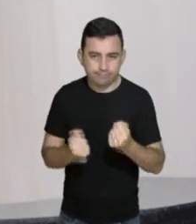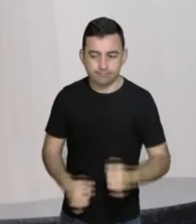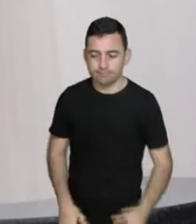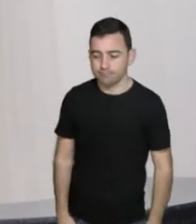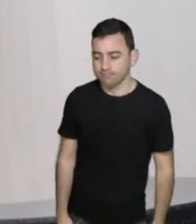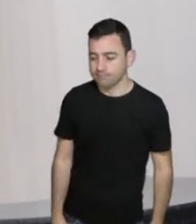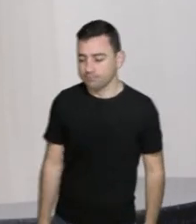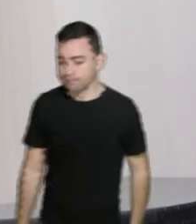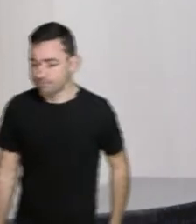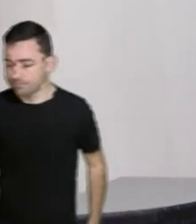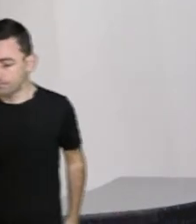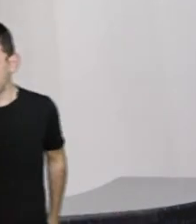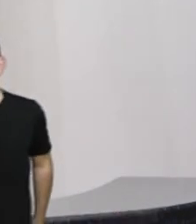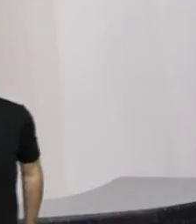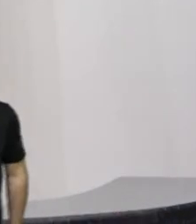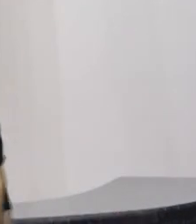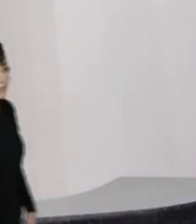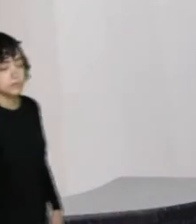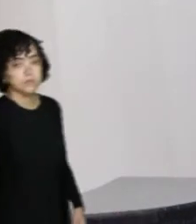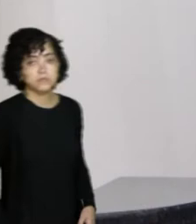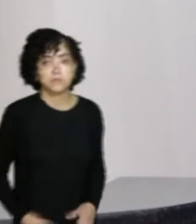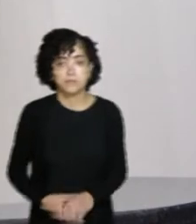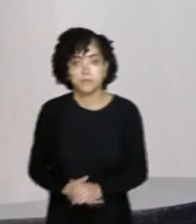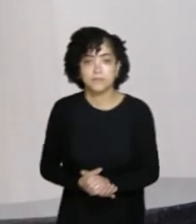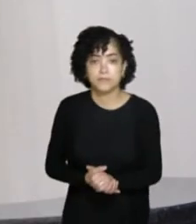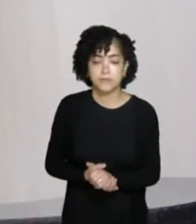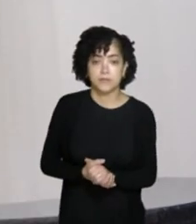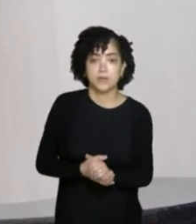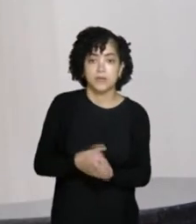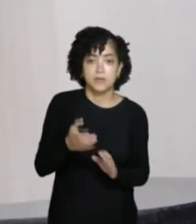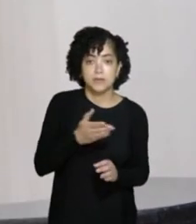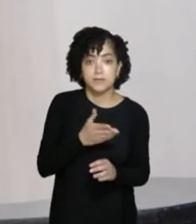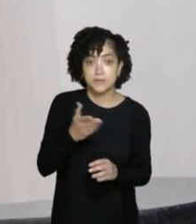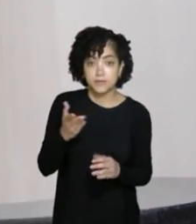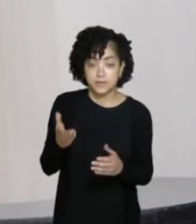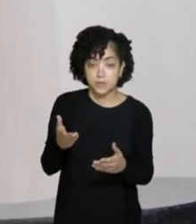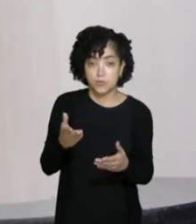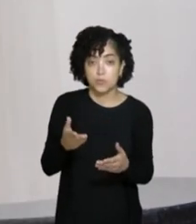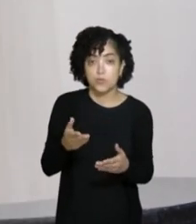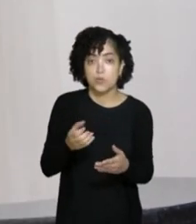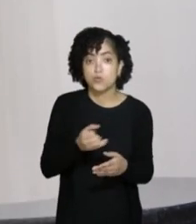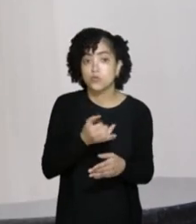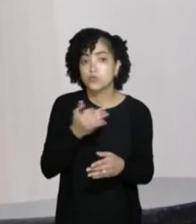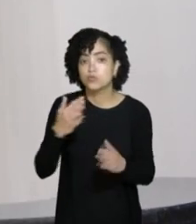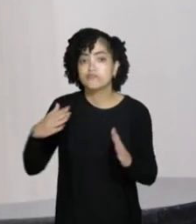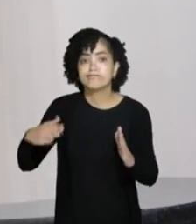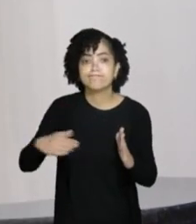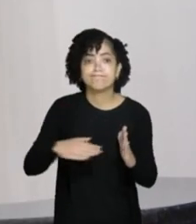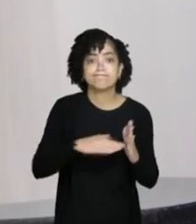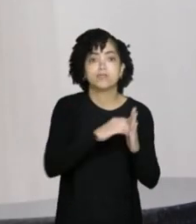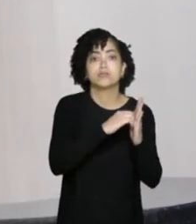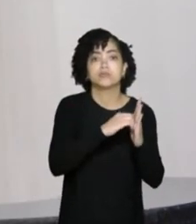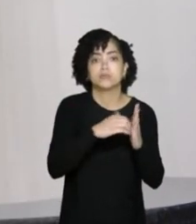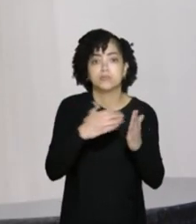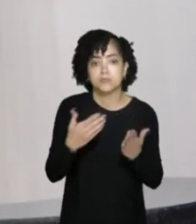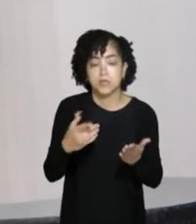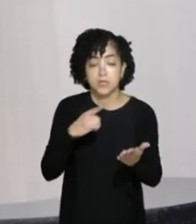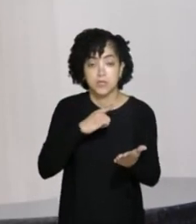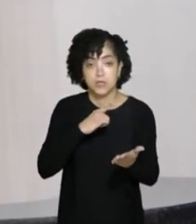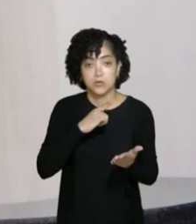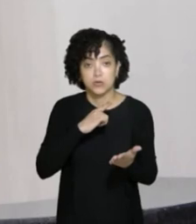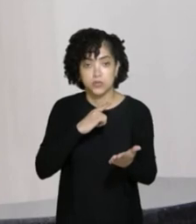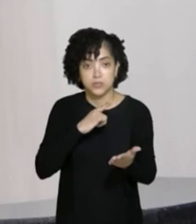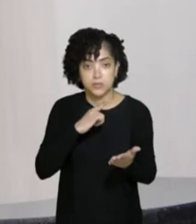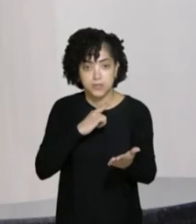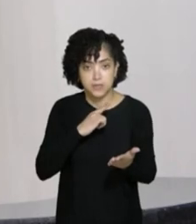Ora, veja bem, deputado Sareta, o número de acidentes que nós temos hoje,